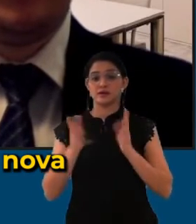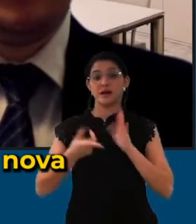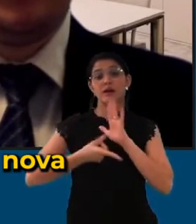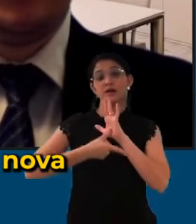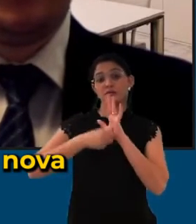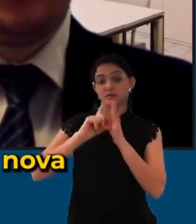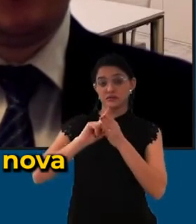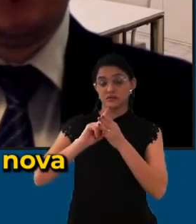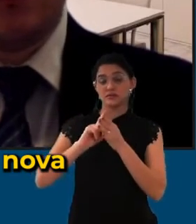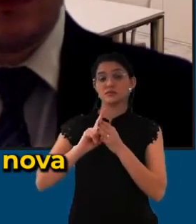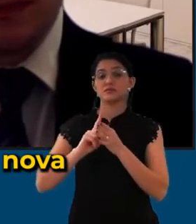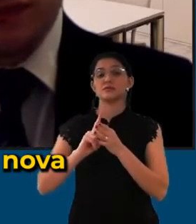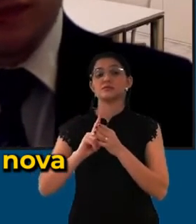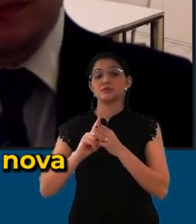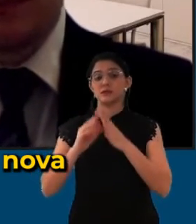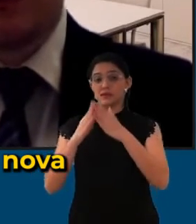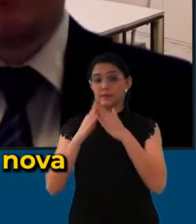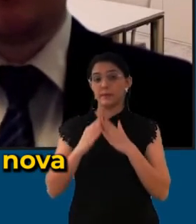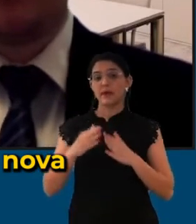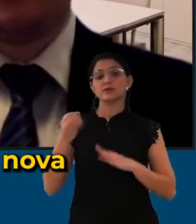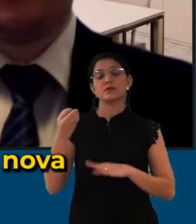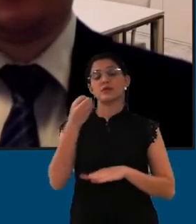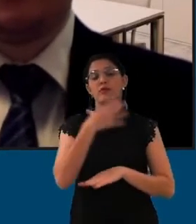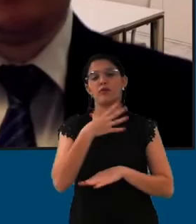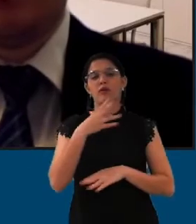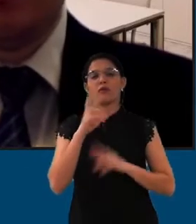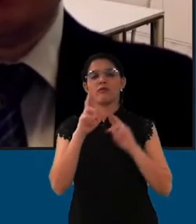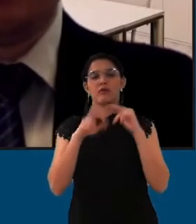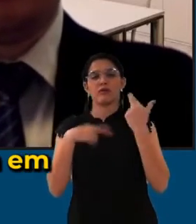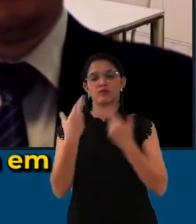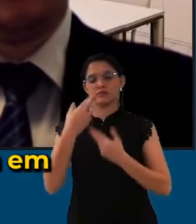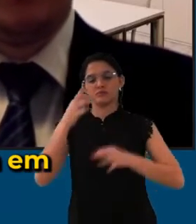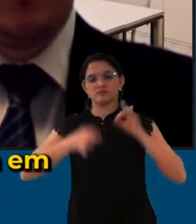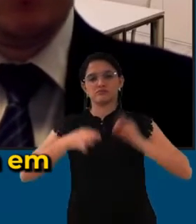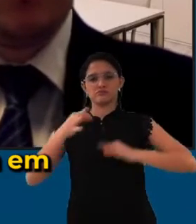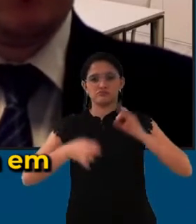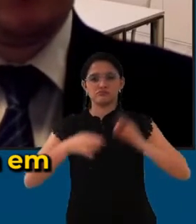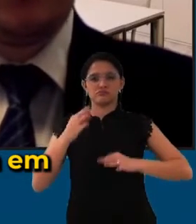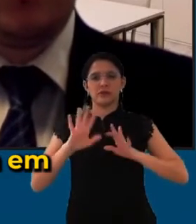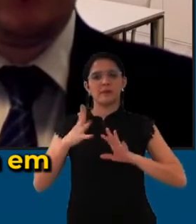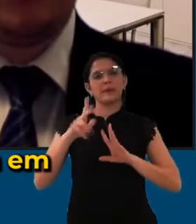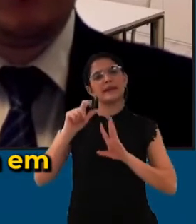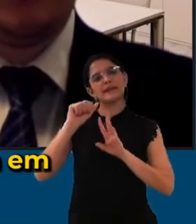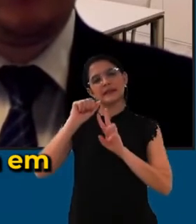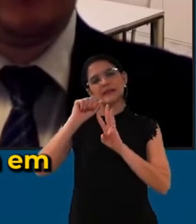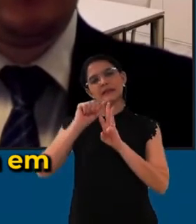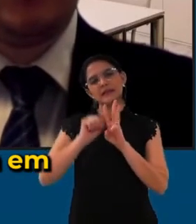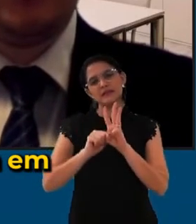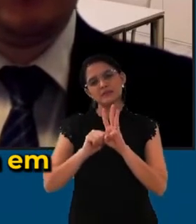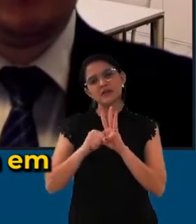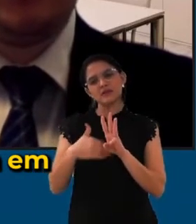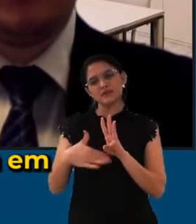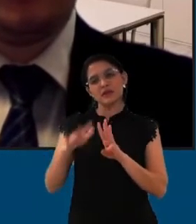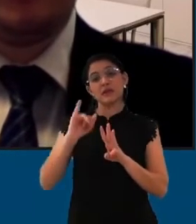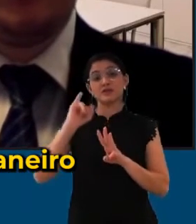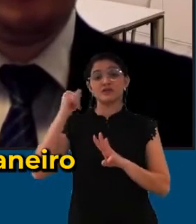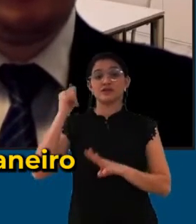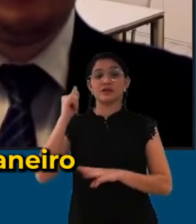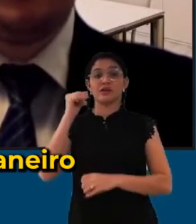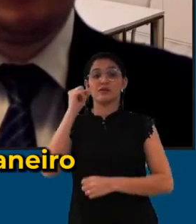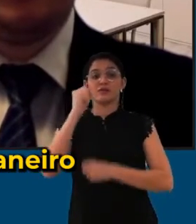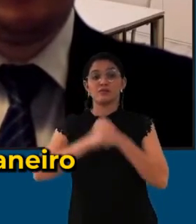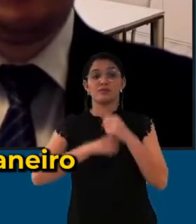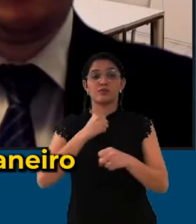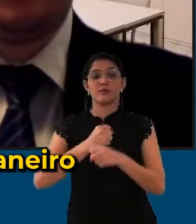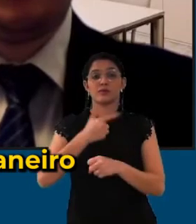pré-combinar uma nova audiência, isso mais 3 meses para frente, já seria em janeiro do ano que vem. A gente